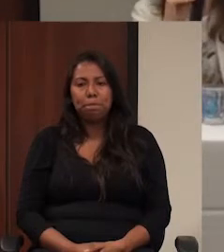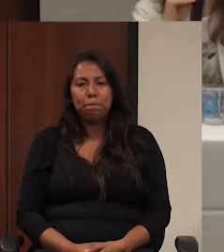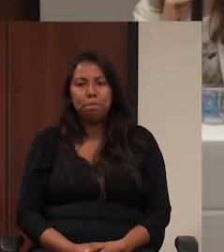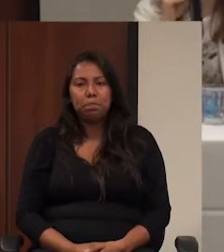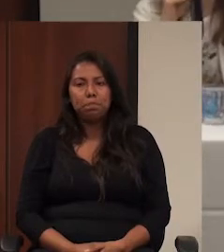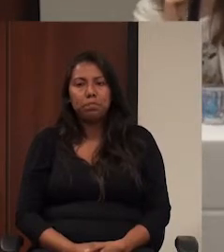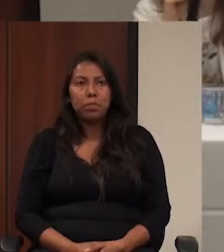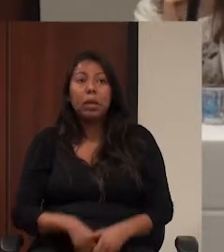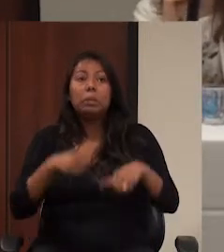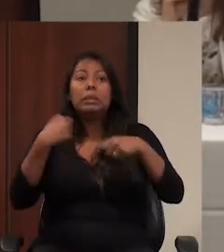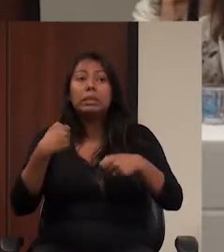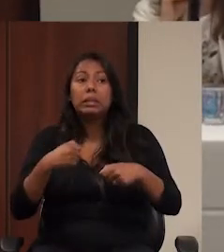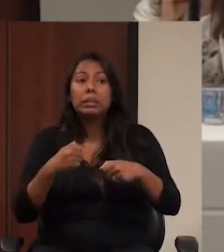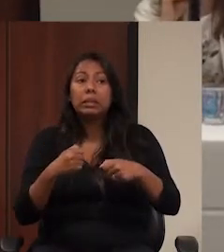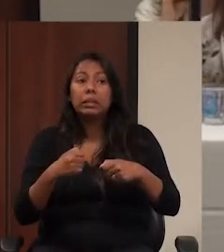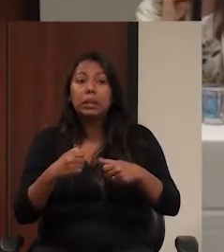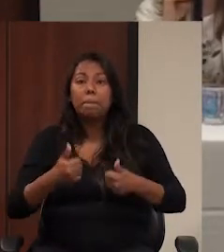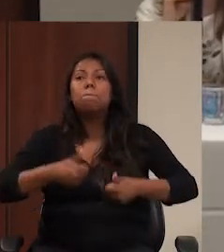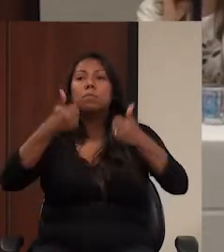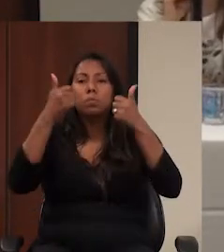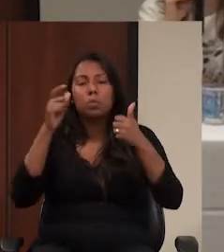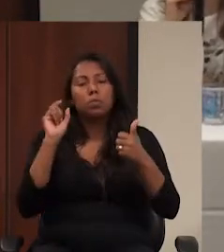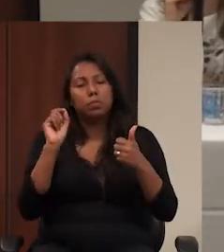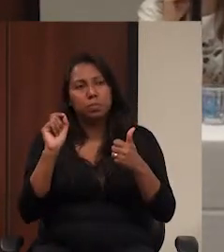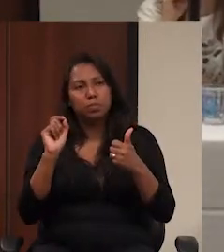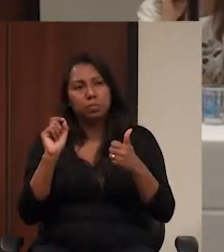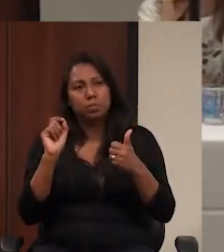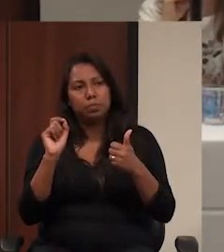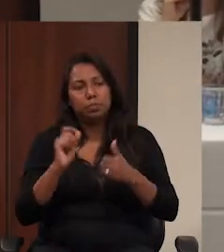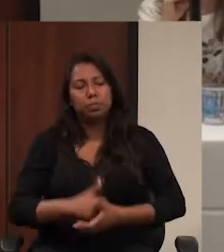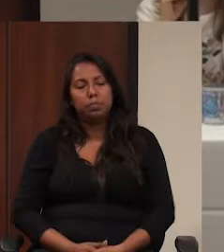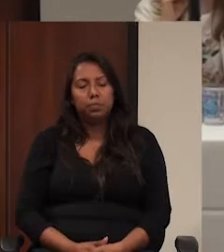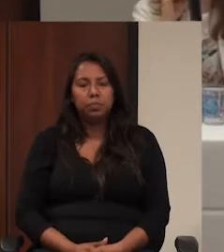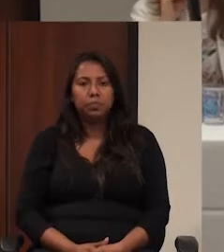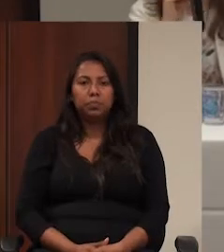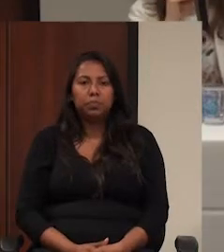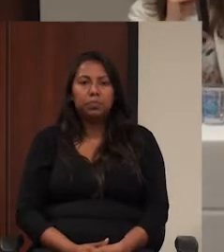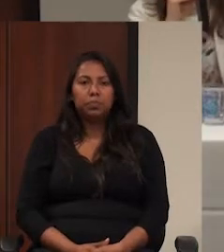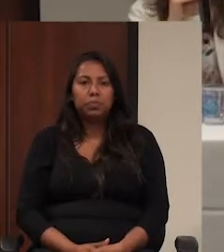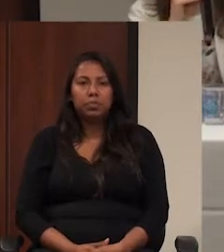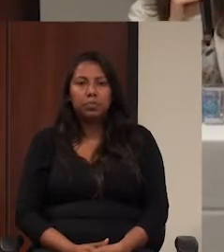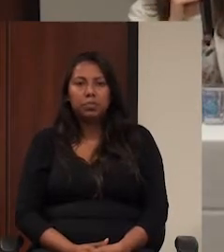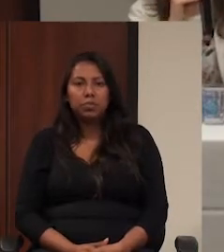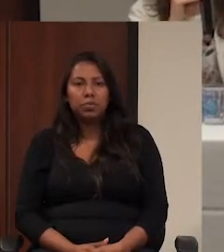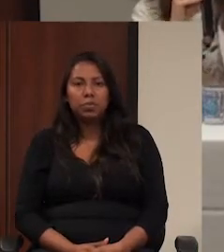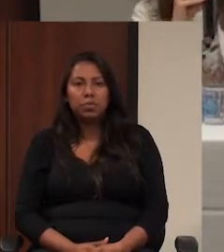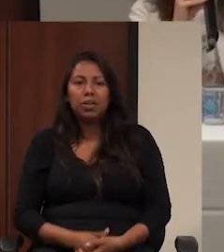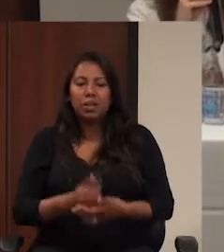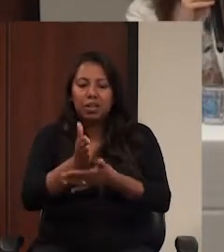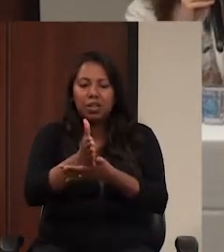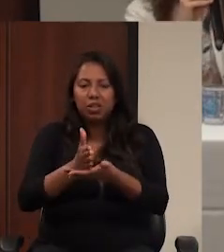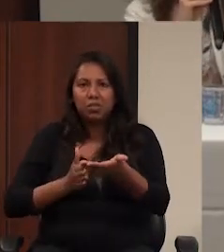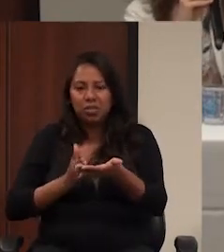Alguns pontos de aprimoramento da legislação lá, que eles colocam em alguns estudos, é que ainda divide as pessoas em capazes